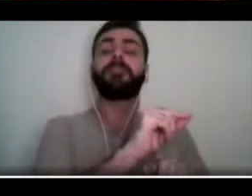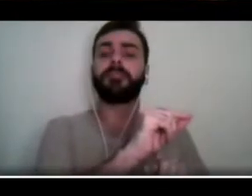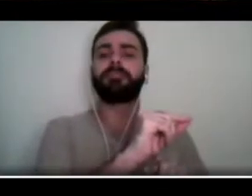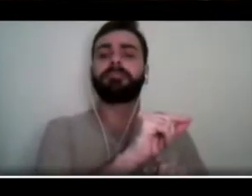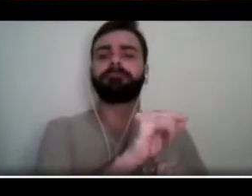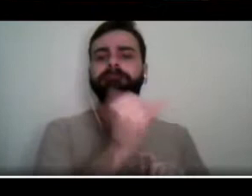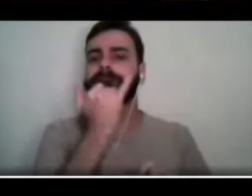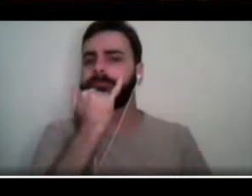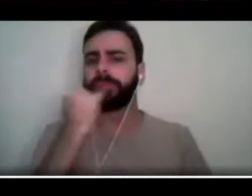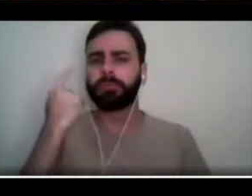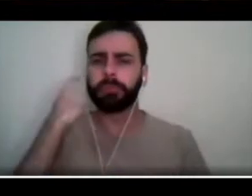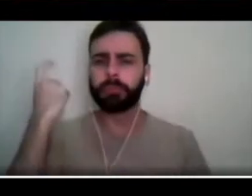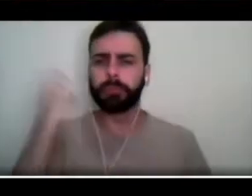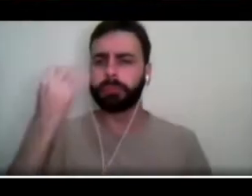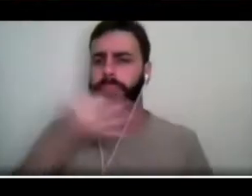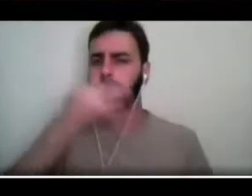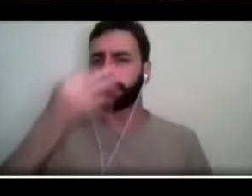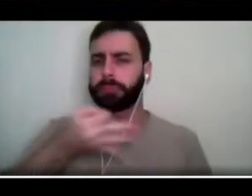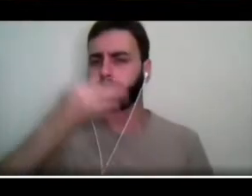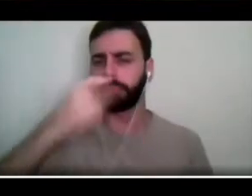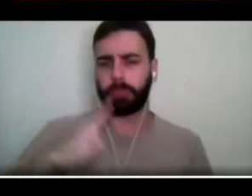deixa eu desligar esse barulho aqui.